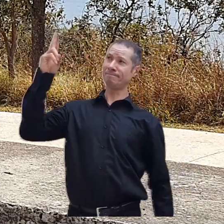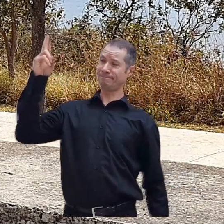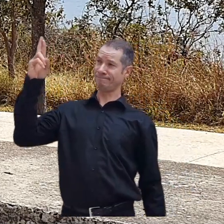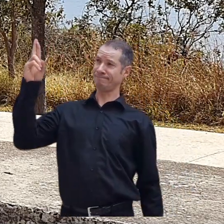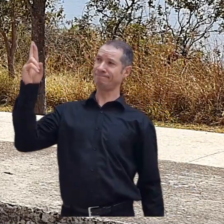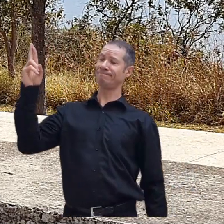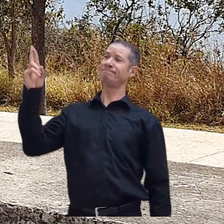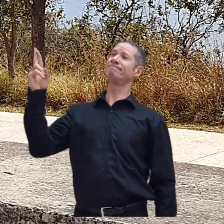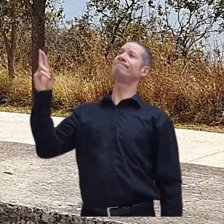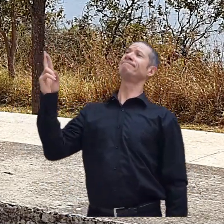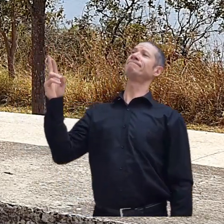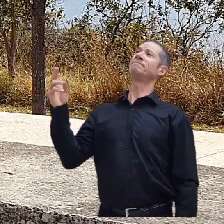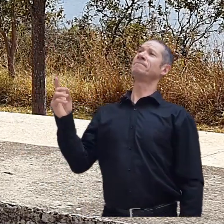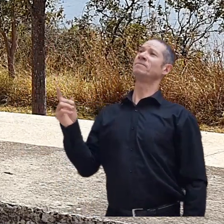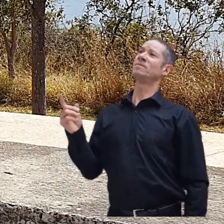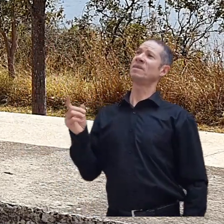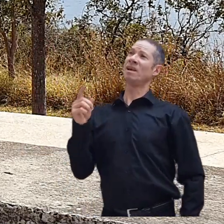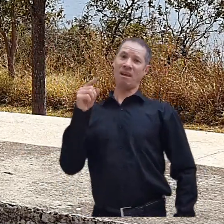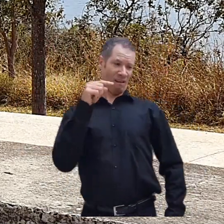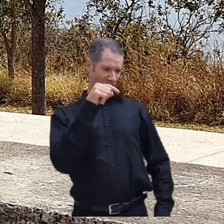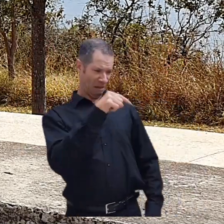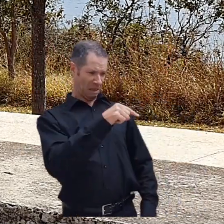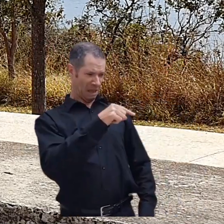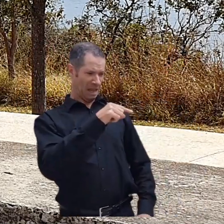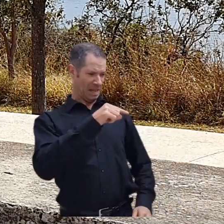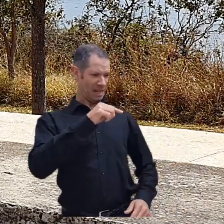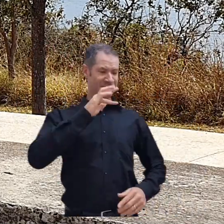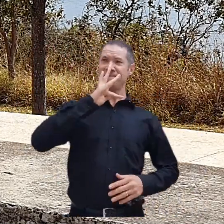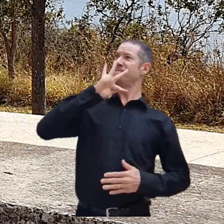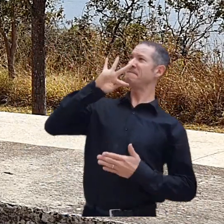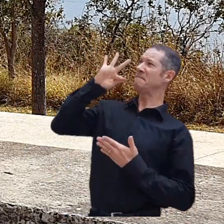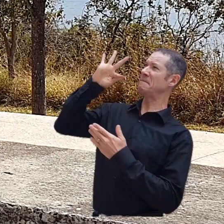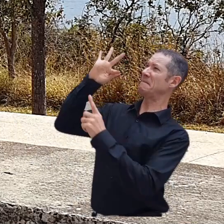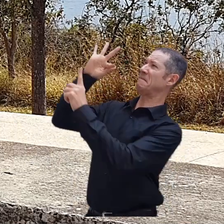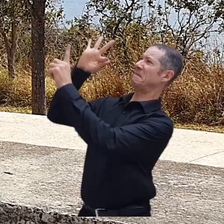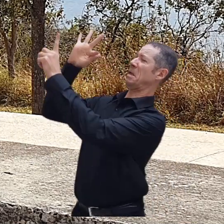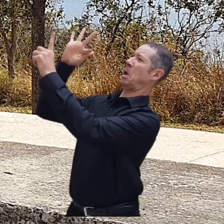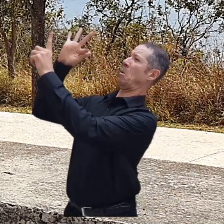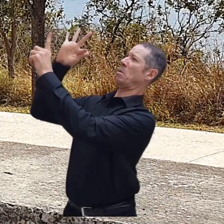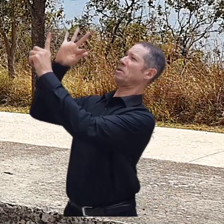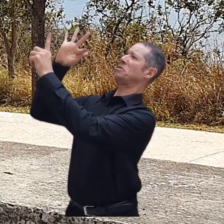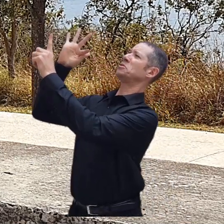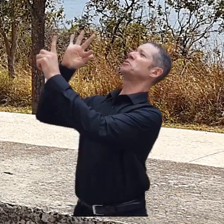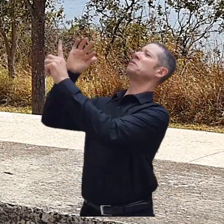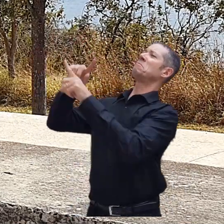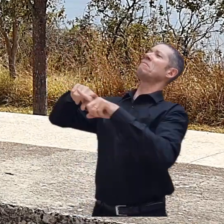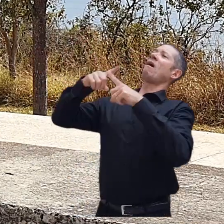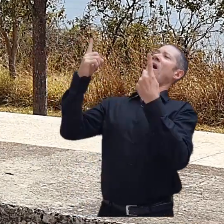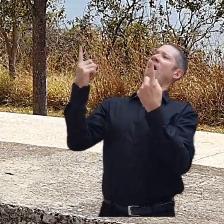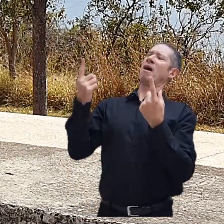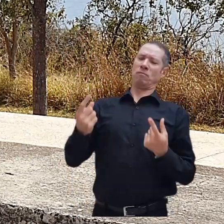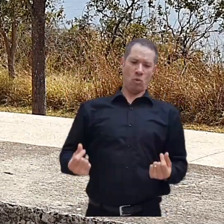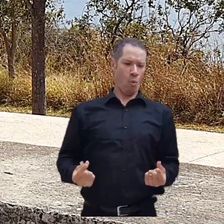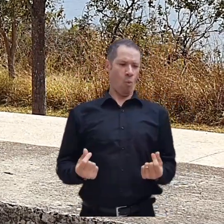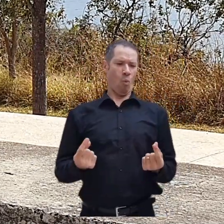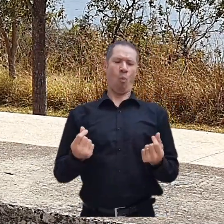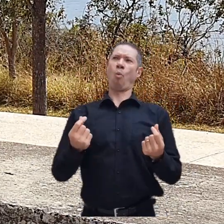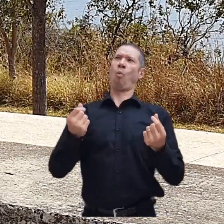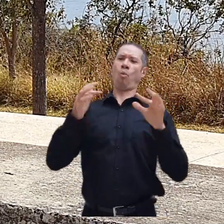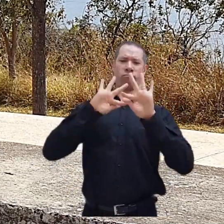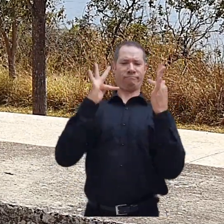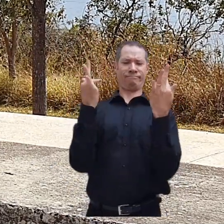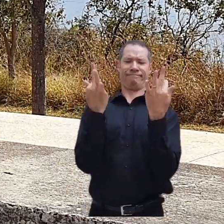respondeu: ele é fiel a ti, ó, por causa de tudo que